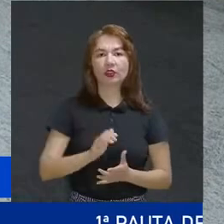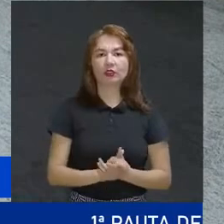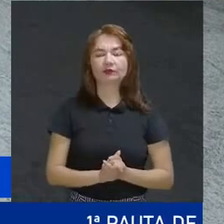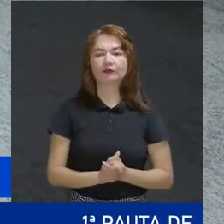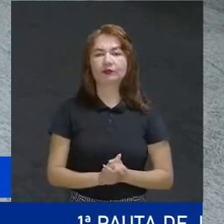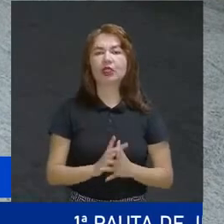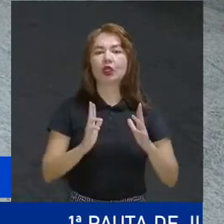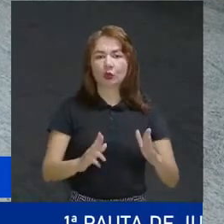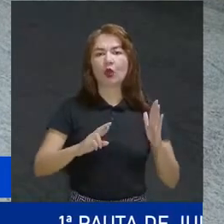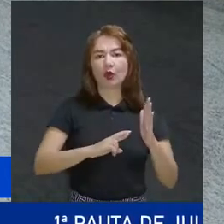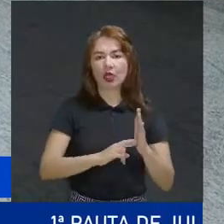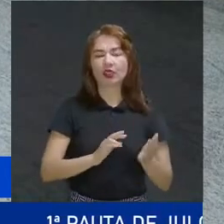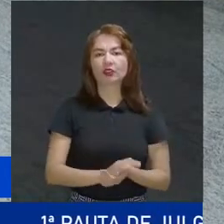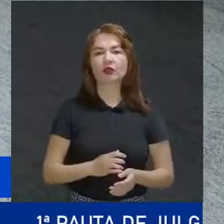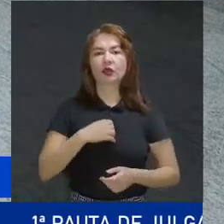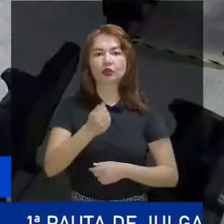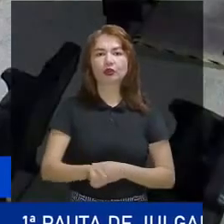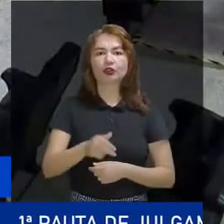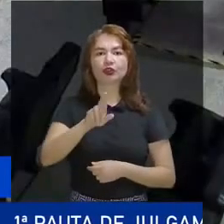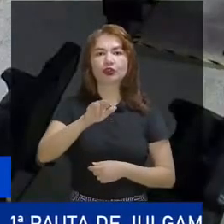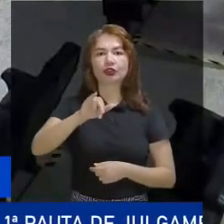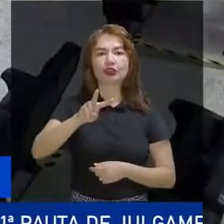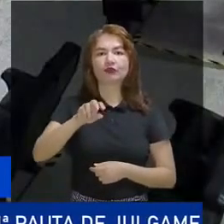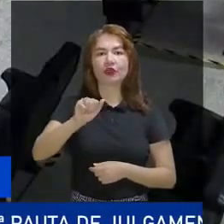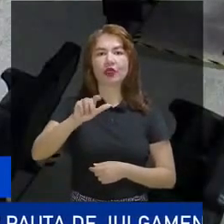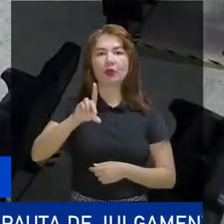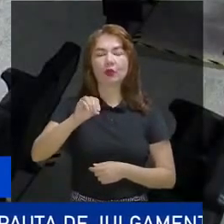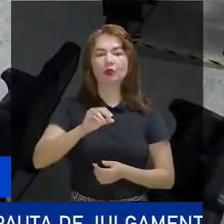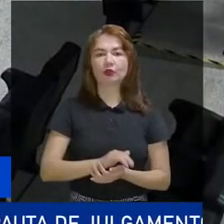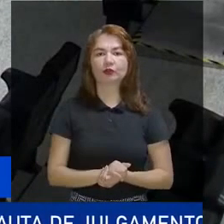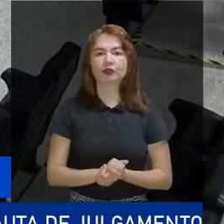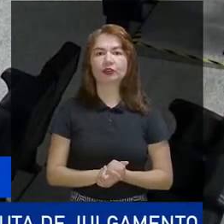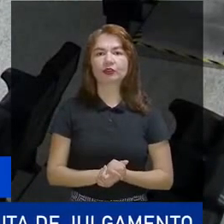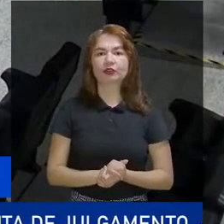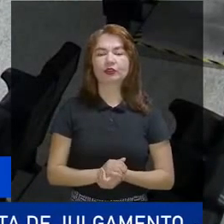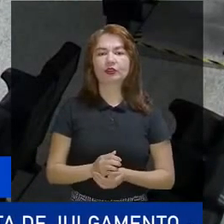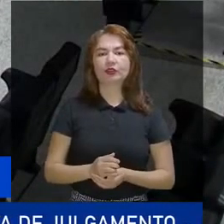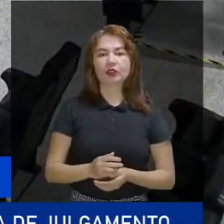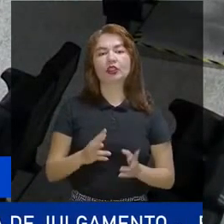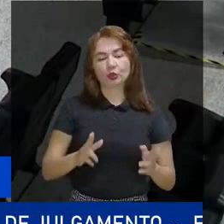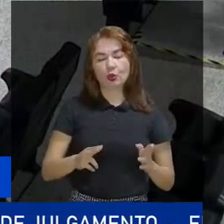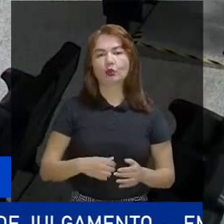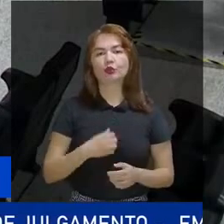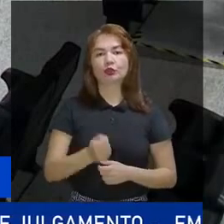Acompanho, presidente. Juiz Rivaldo Valente. Acompanho, senhor presidente. Juiz Carmo Antônio.